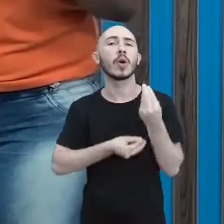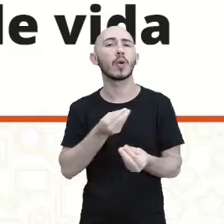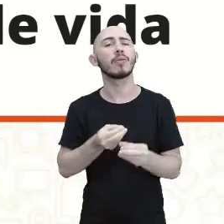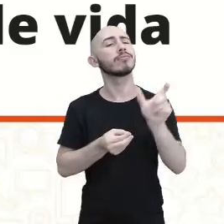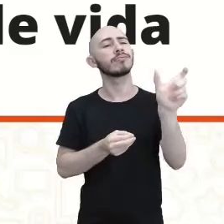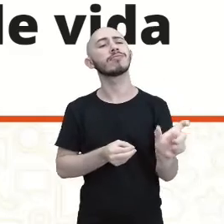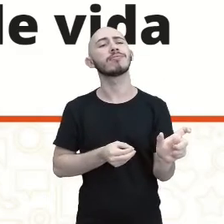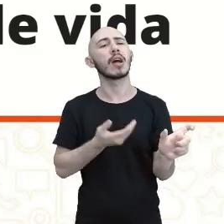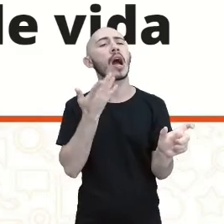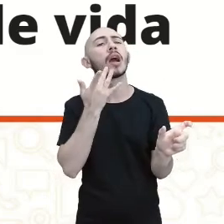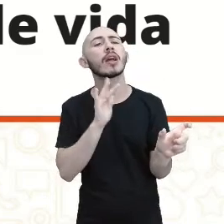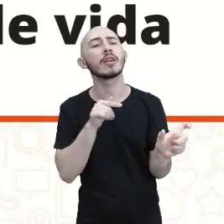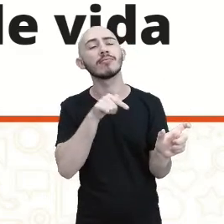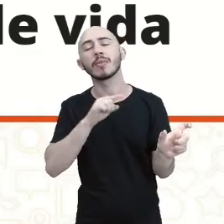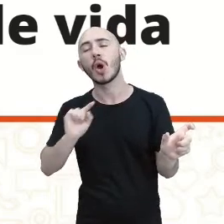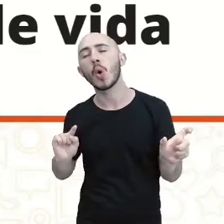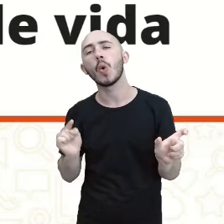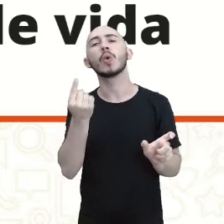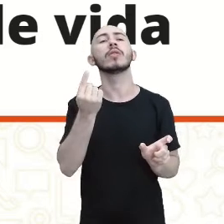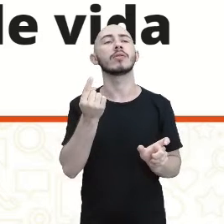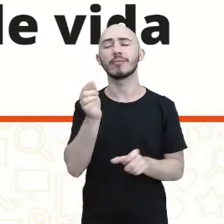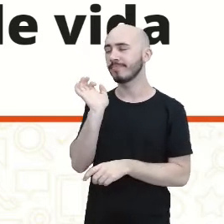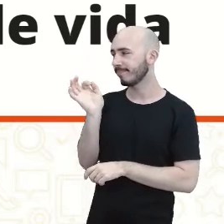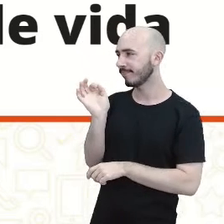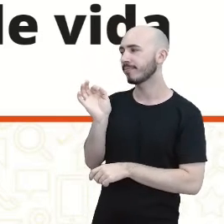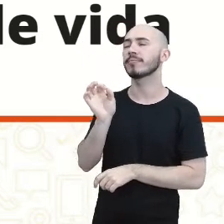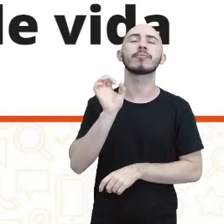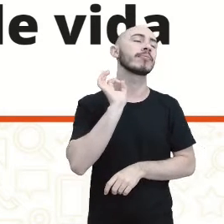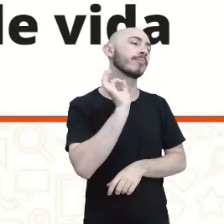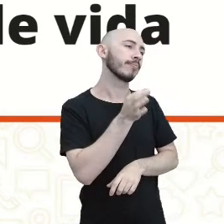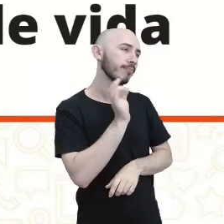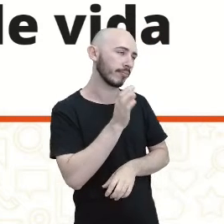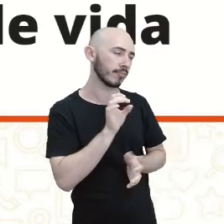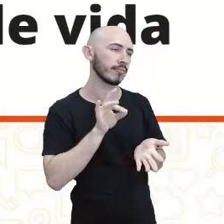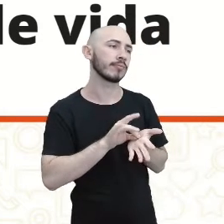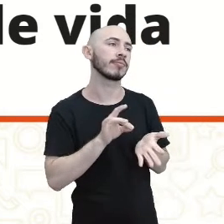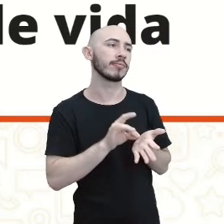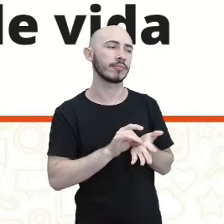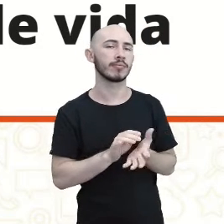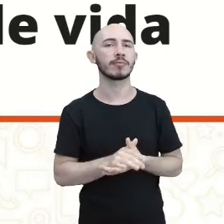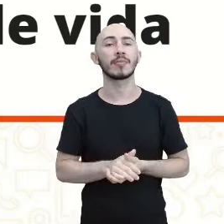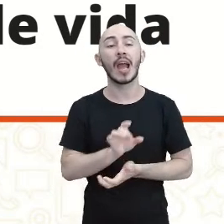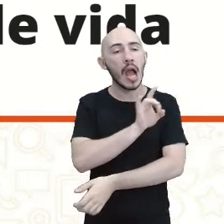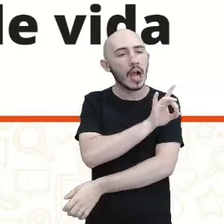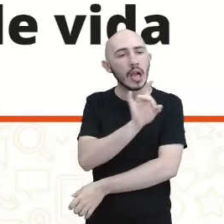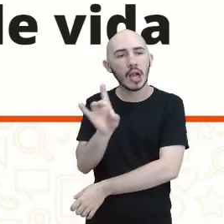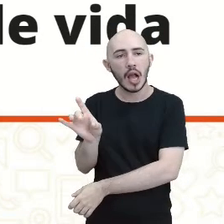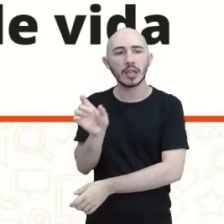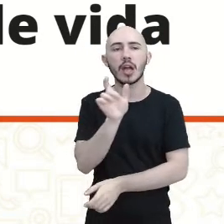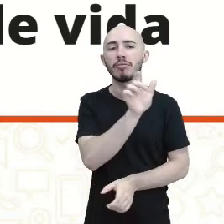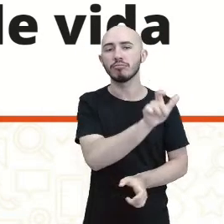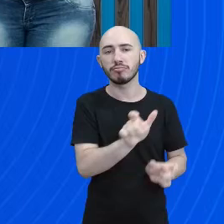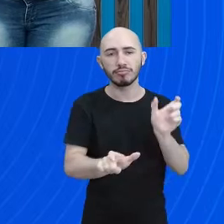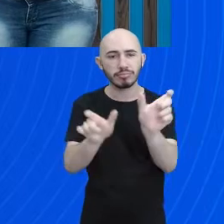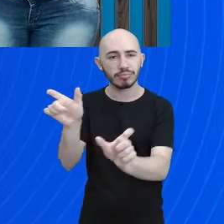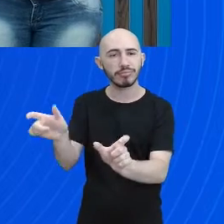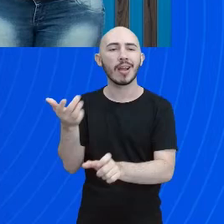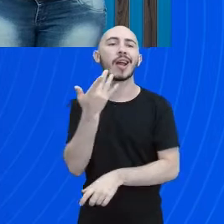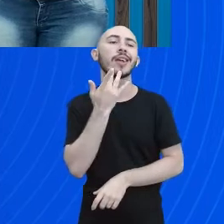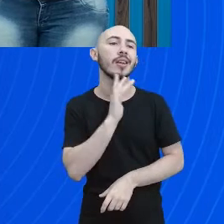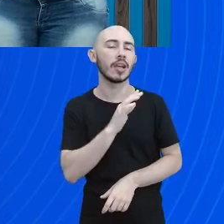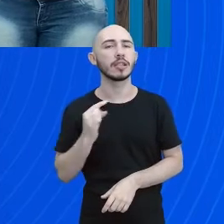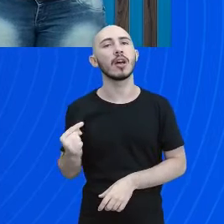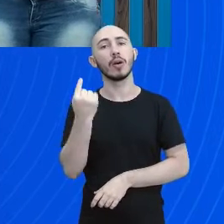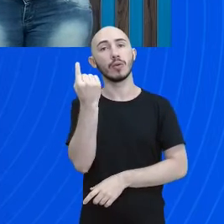um ser único. Não é isso, Rosângela? Isso. Cada criança é um ser único. A criança é um ser singular, mas